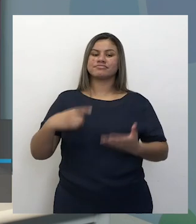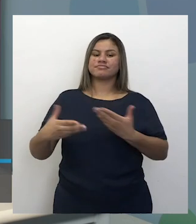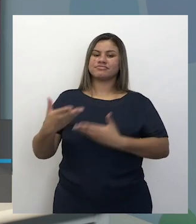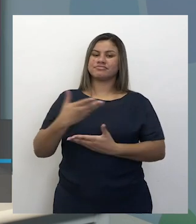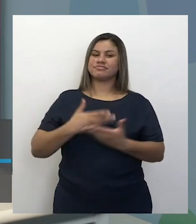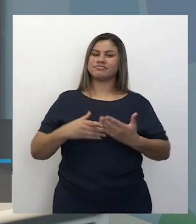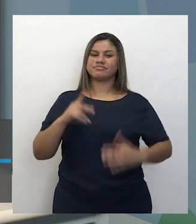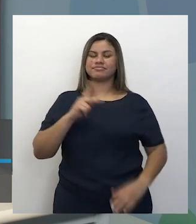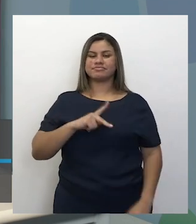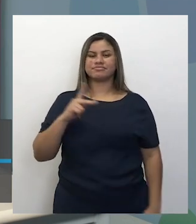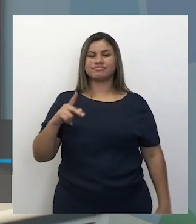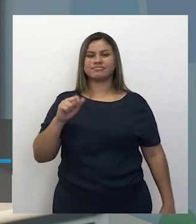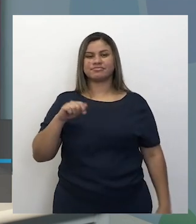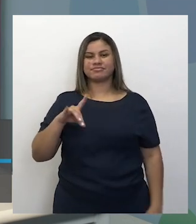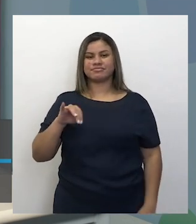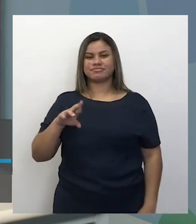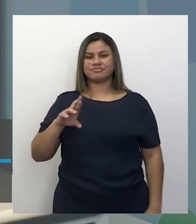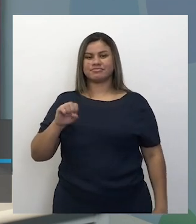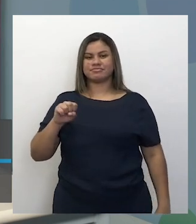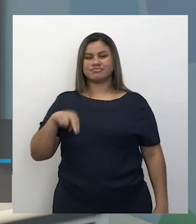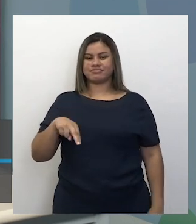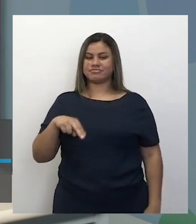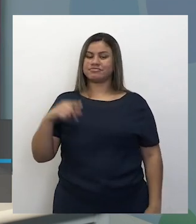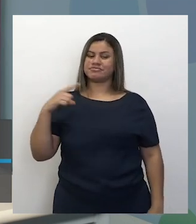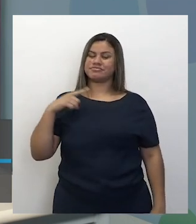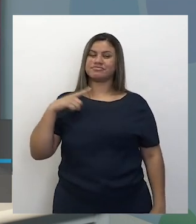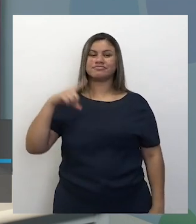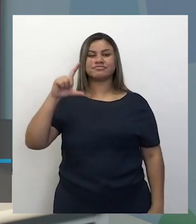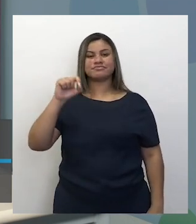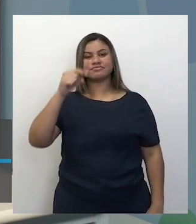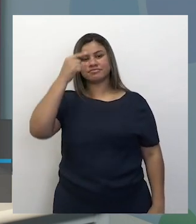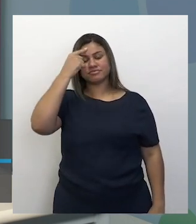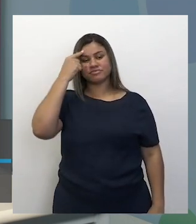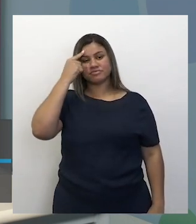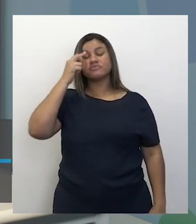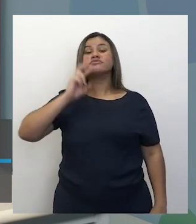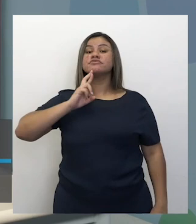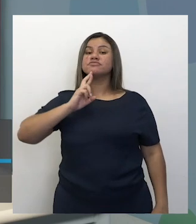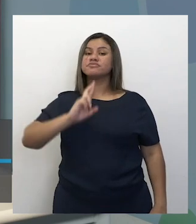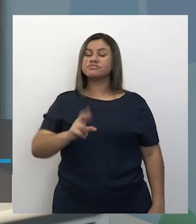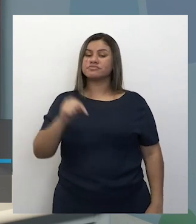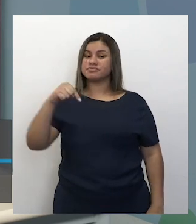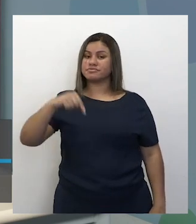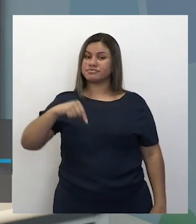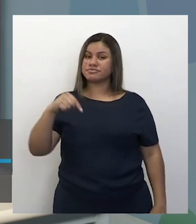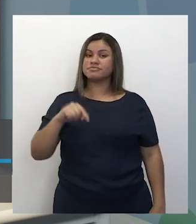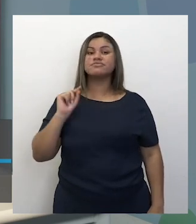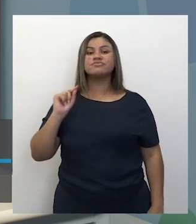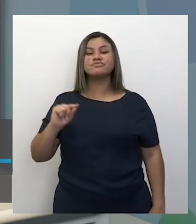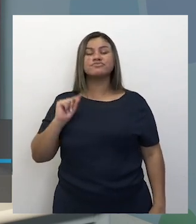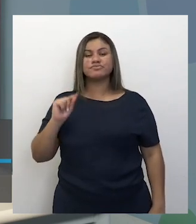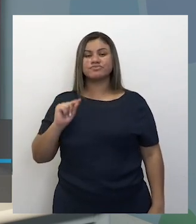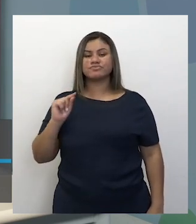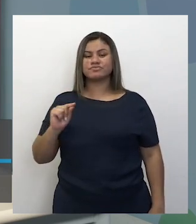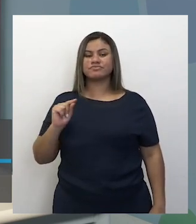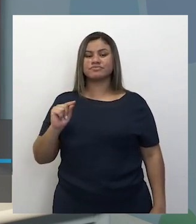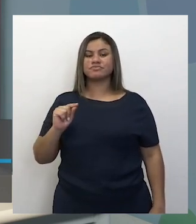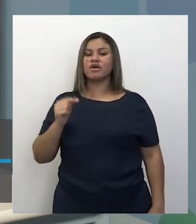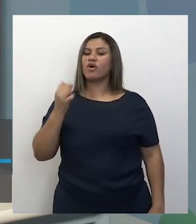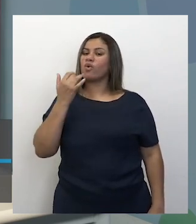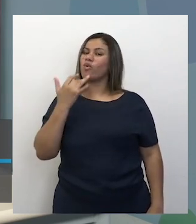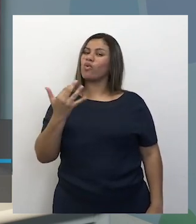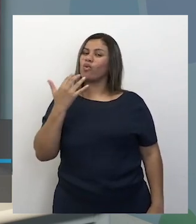professor Anderson, ele vai ter 10 segundos para me responder aqui no estúdio, quantas